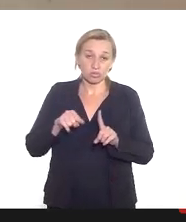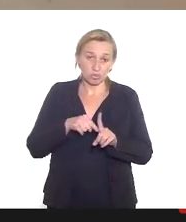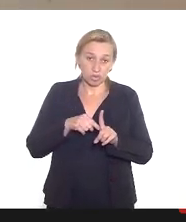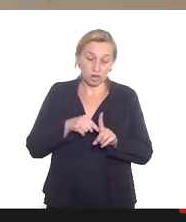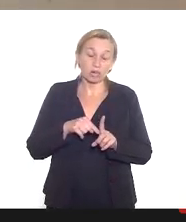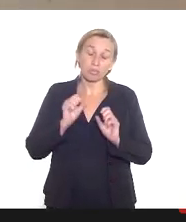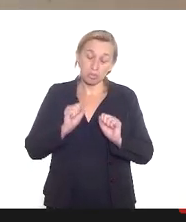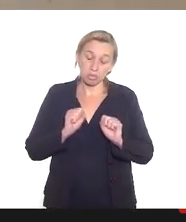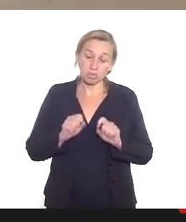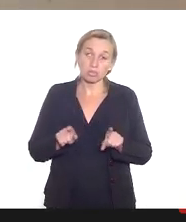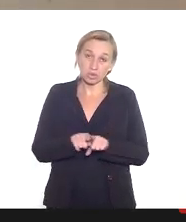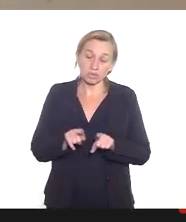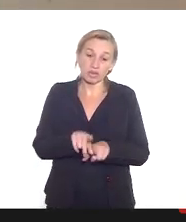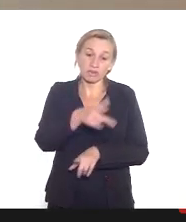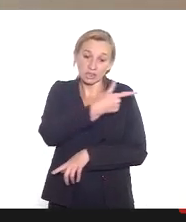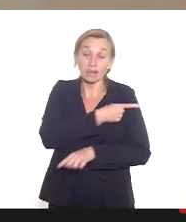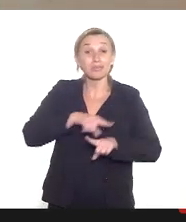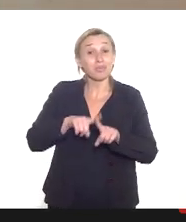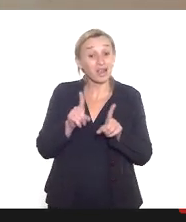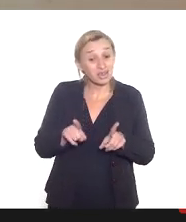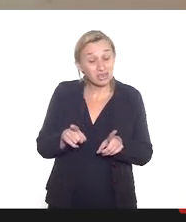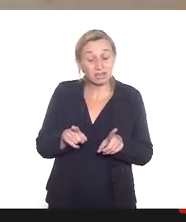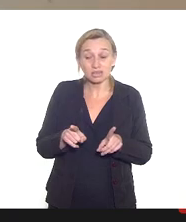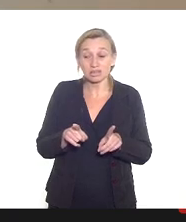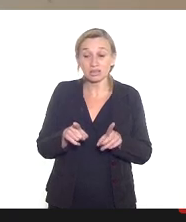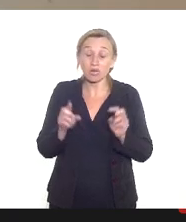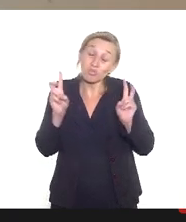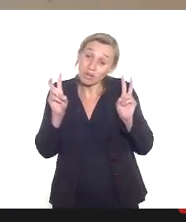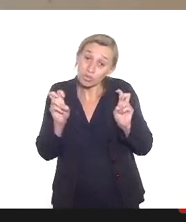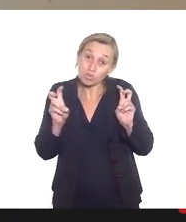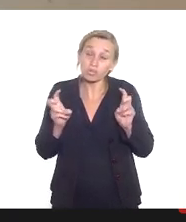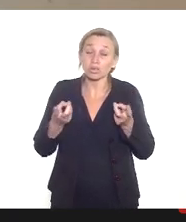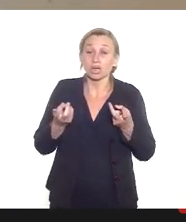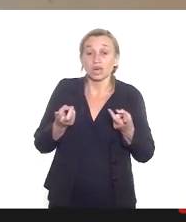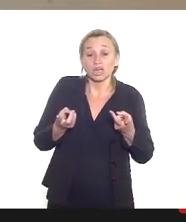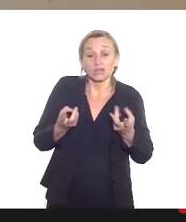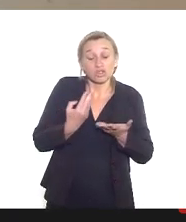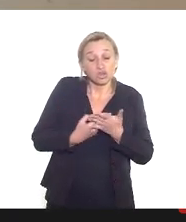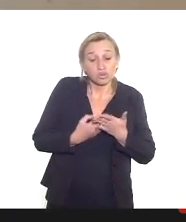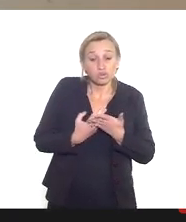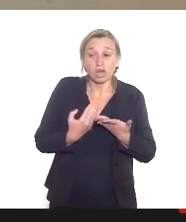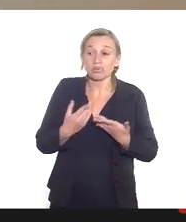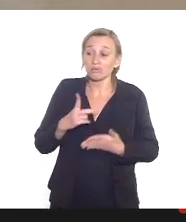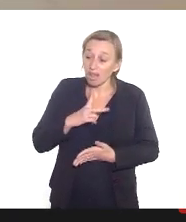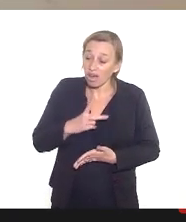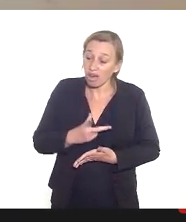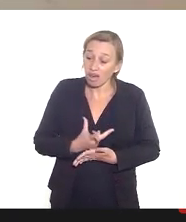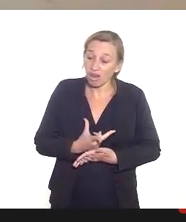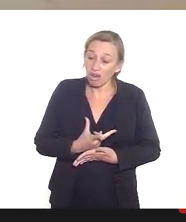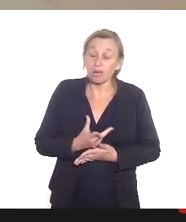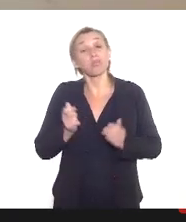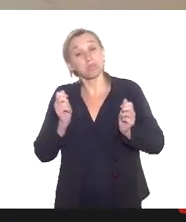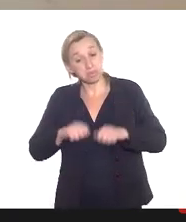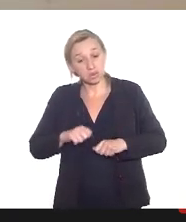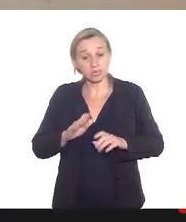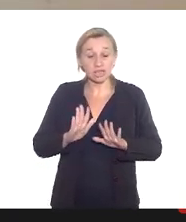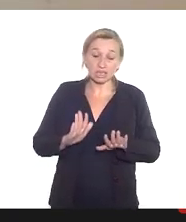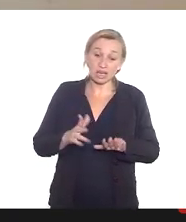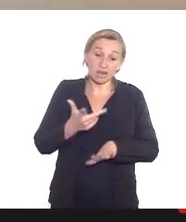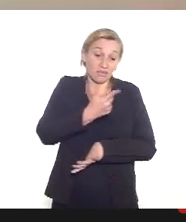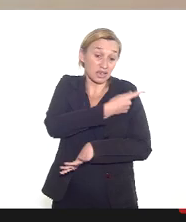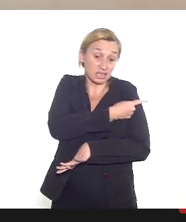se for contempladas Tá mas isto é uma o assunto é porque Inclusive tem a consumida